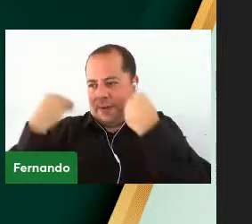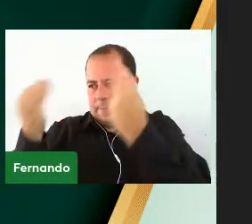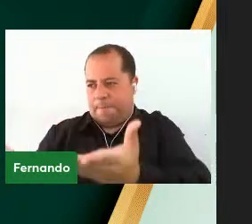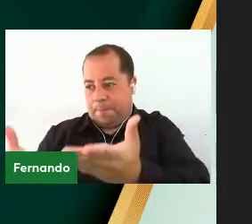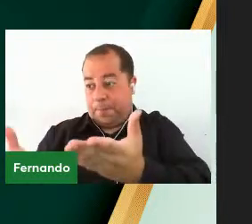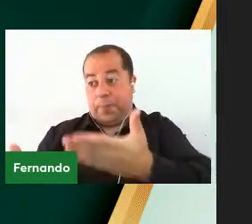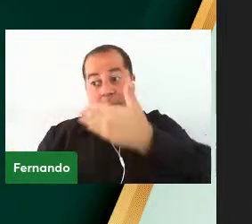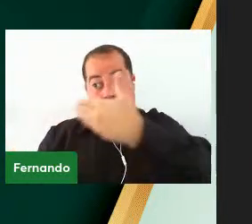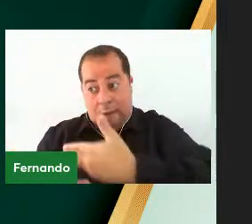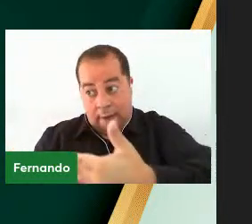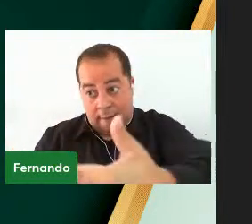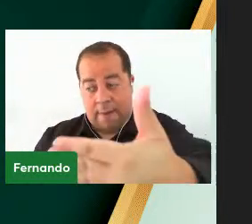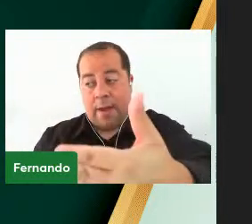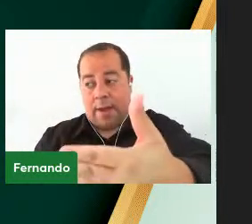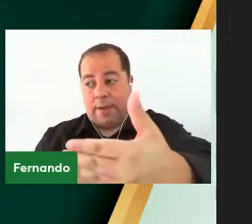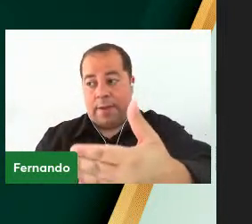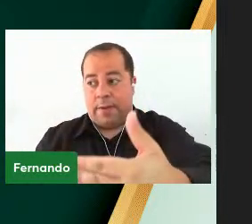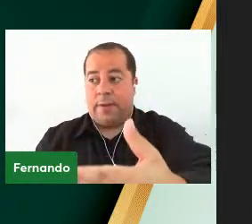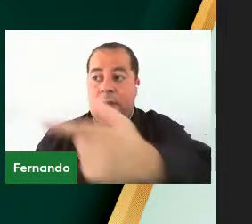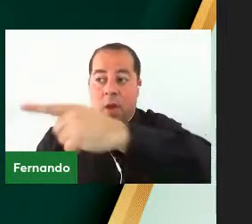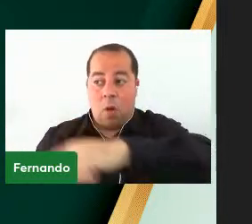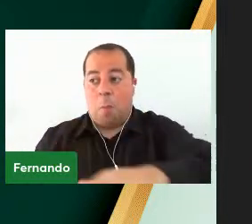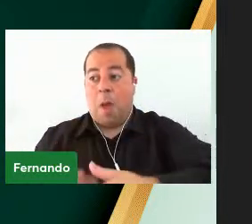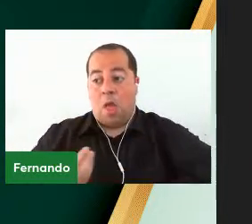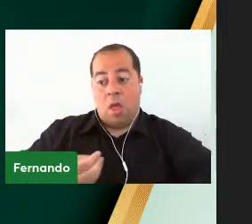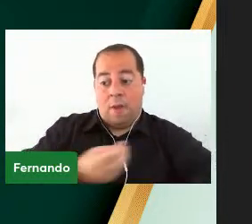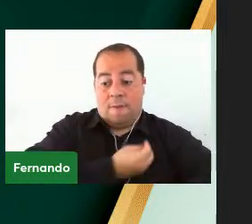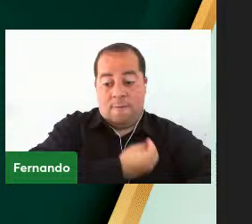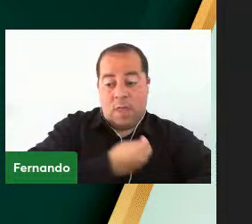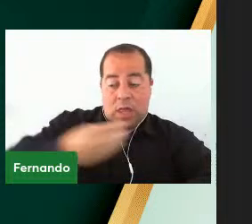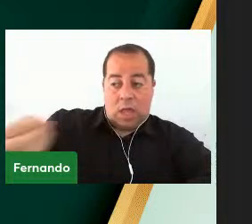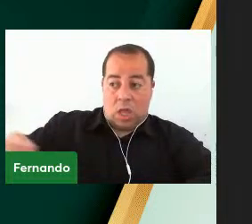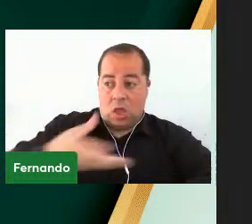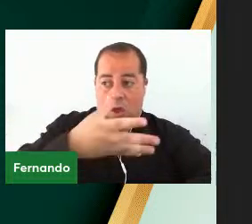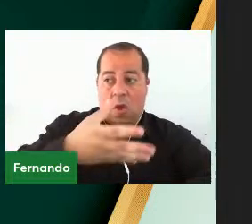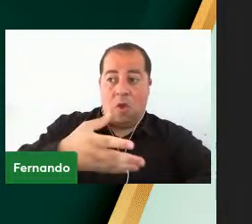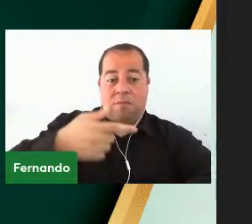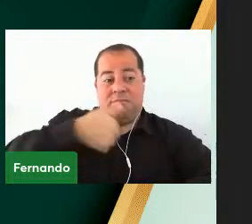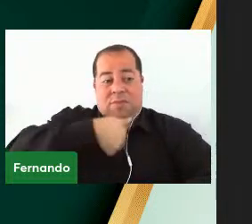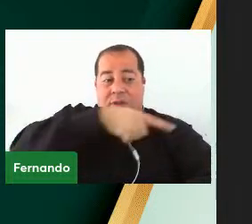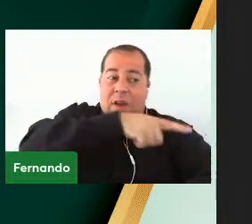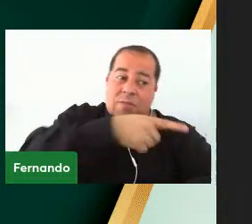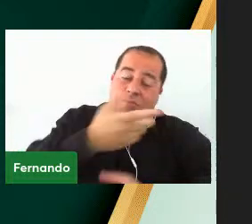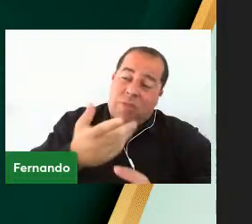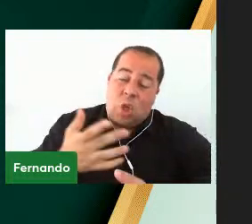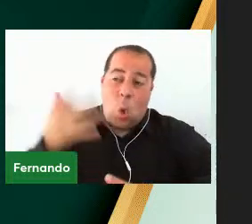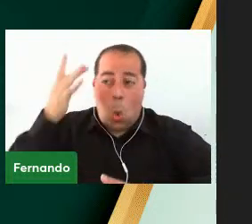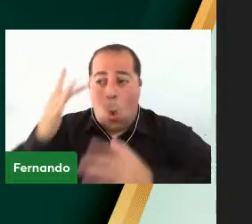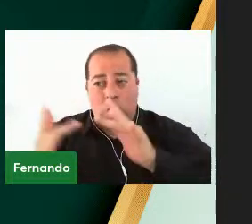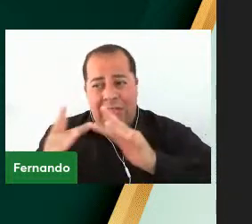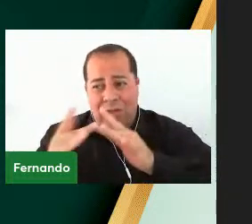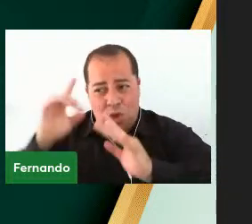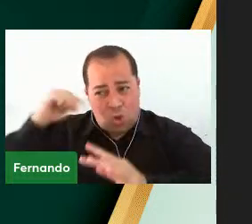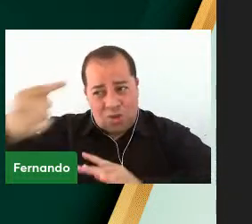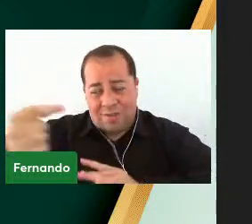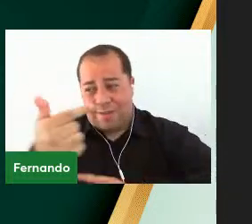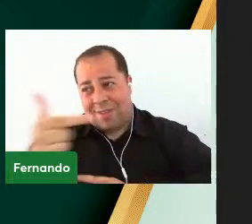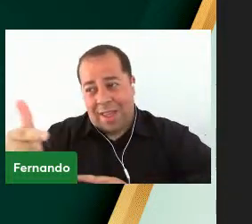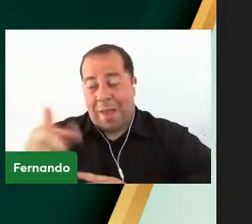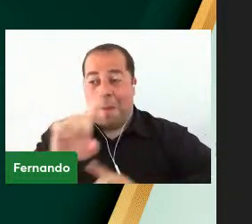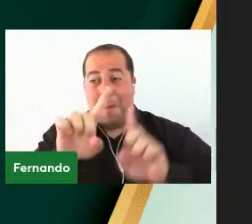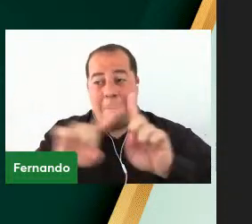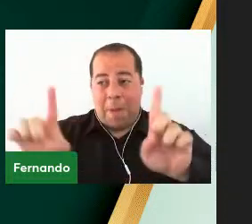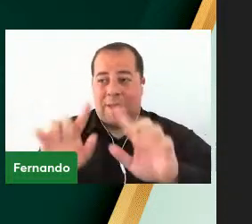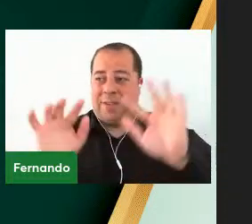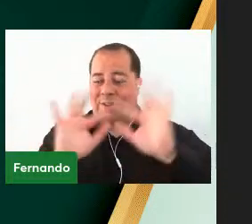em diante, vocês iniciam um novo ciclo, um espaço do qual não mais faremos parte diária, mas estamos felizes, pois sabemos